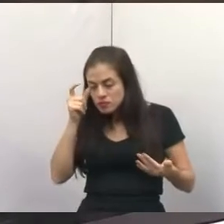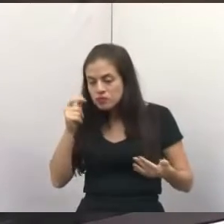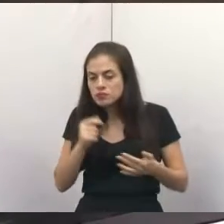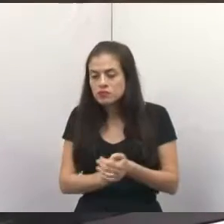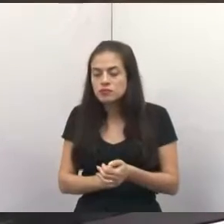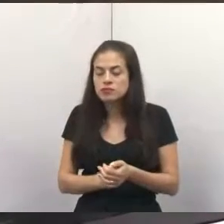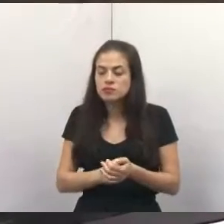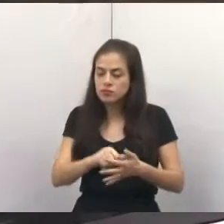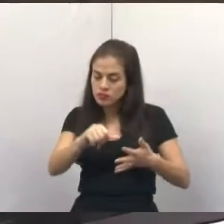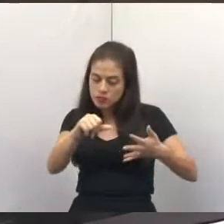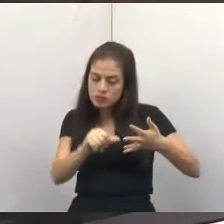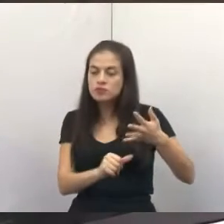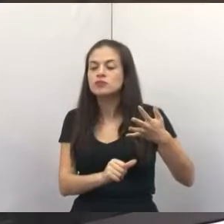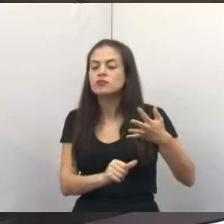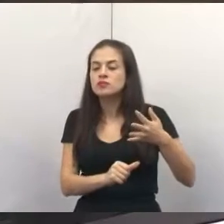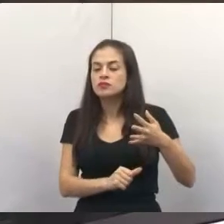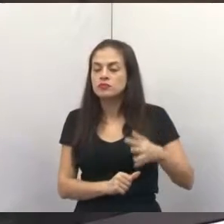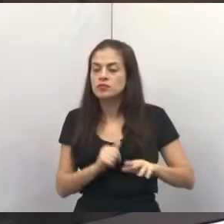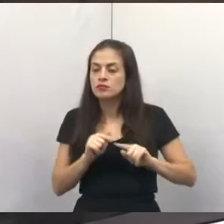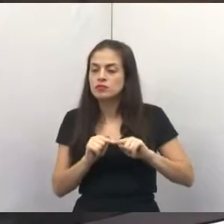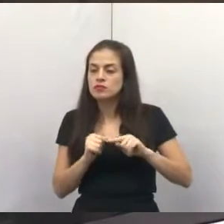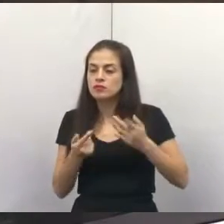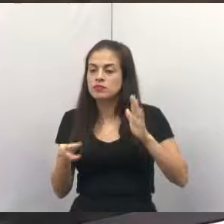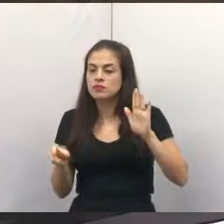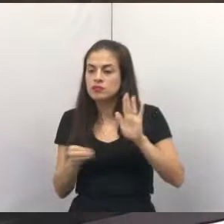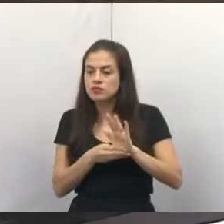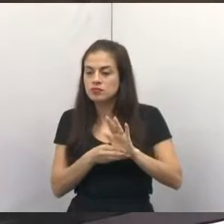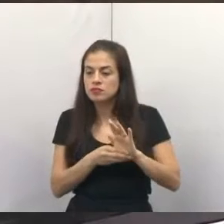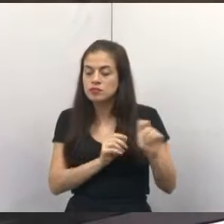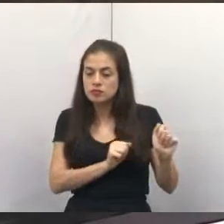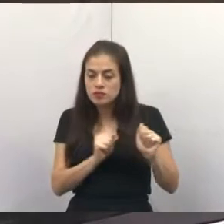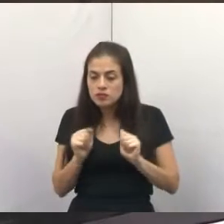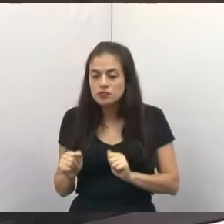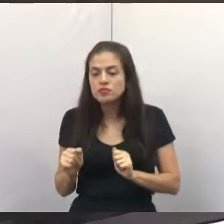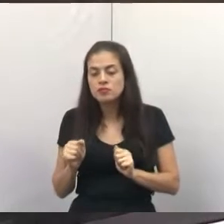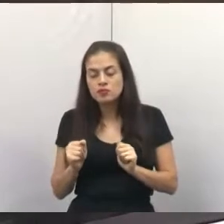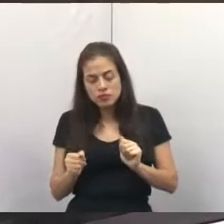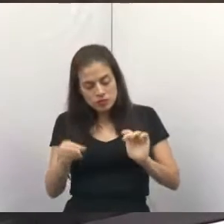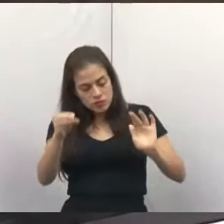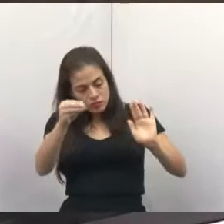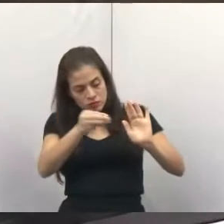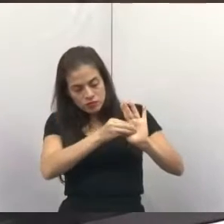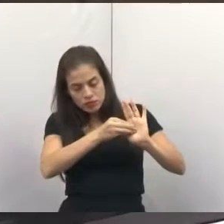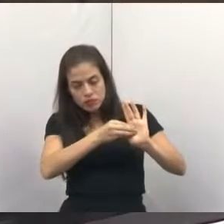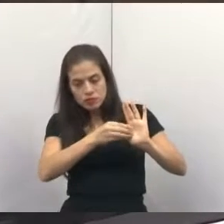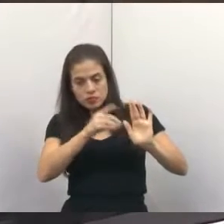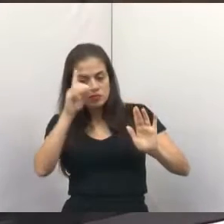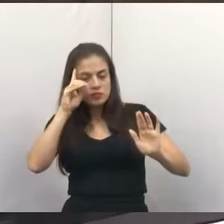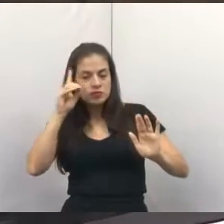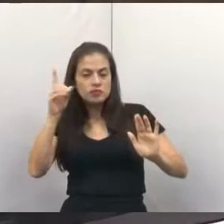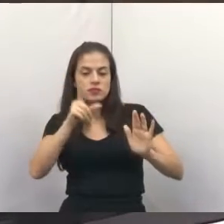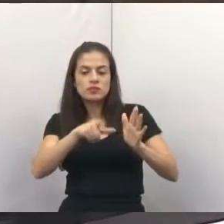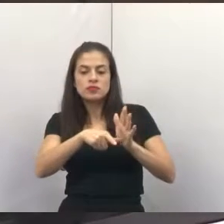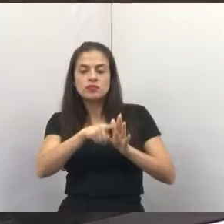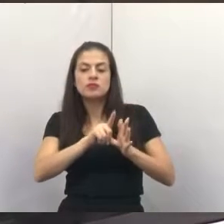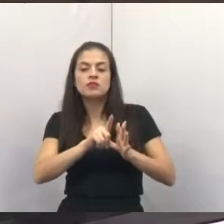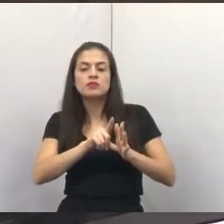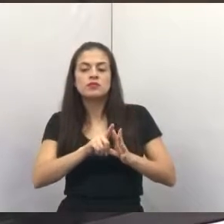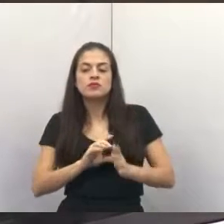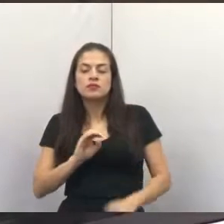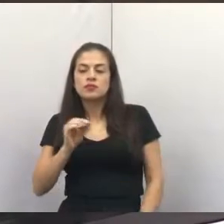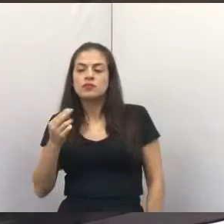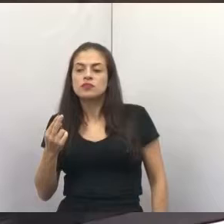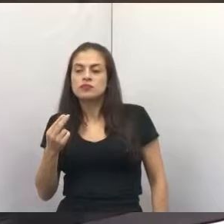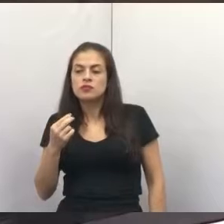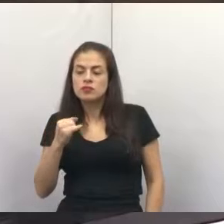hora. Mas as emendas podem ser colocadas no dia anterior e, no dia, se aparecer uma emenda e